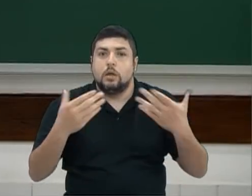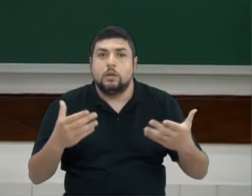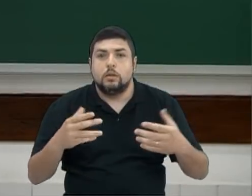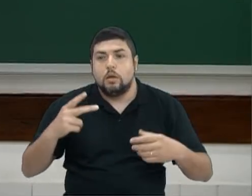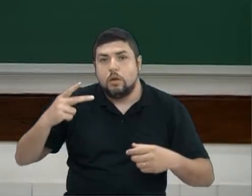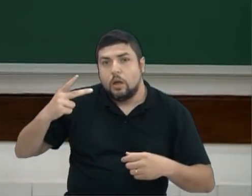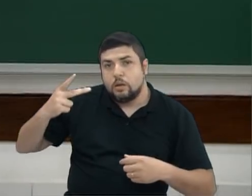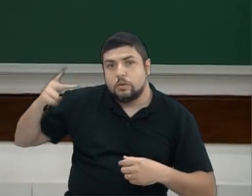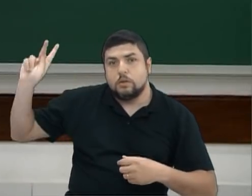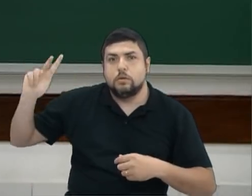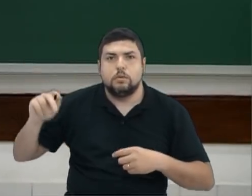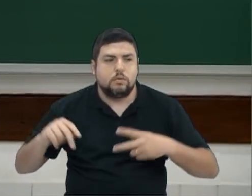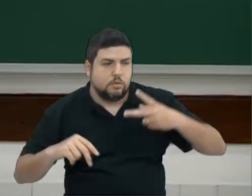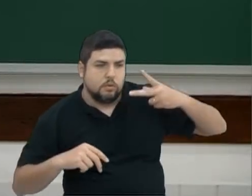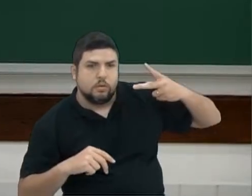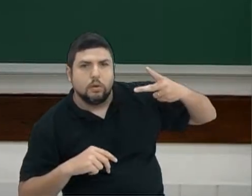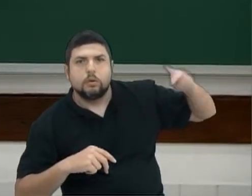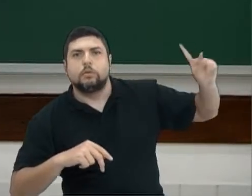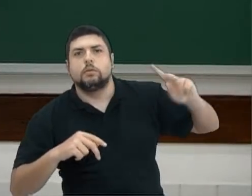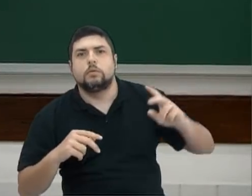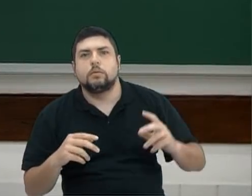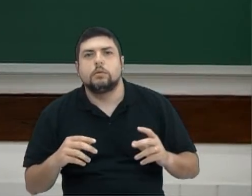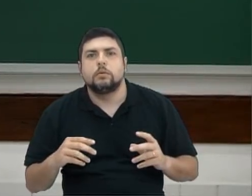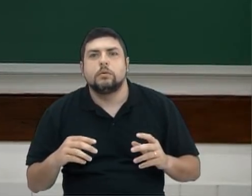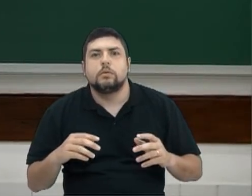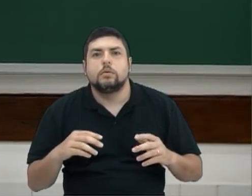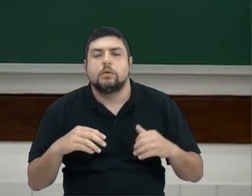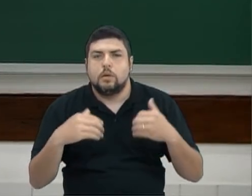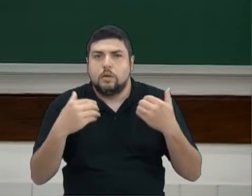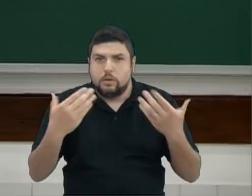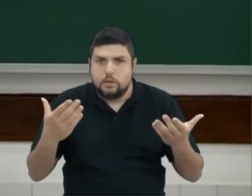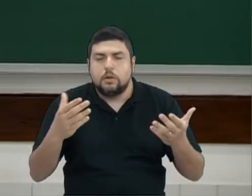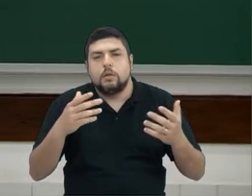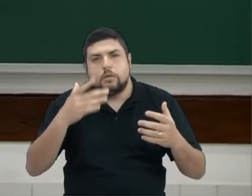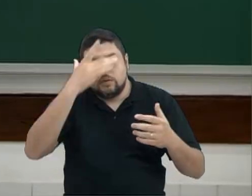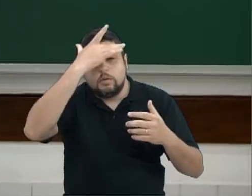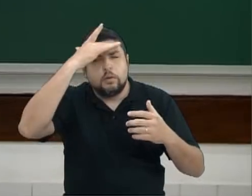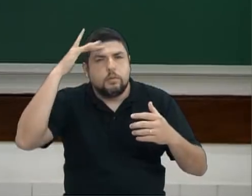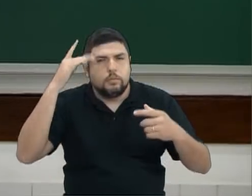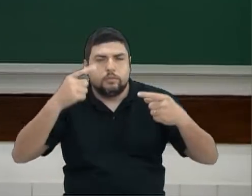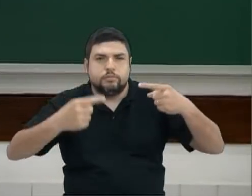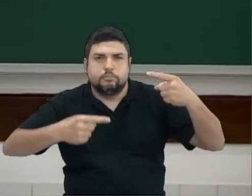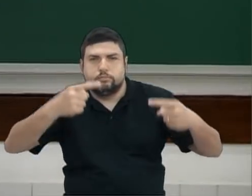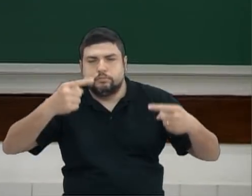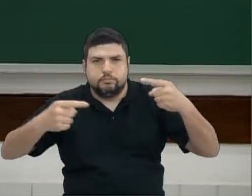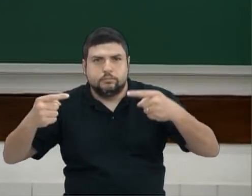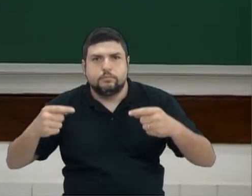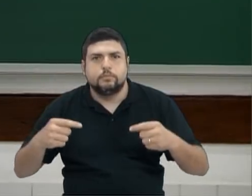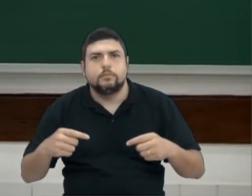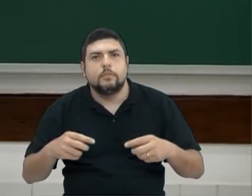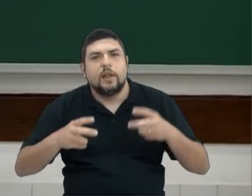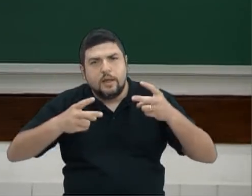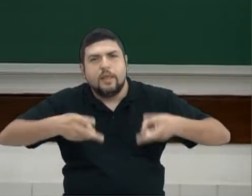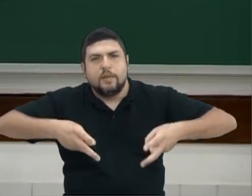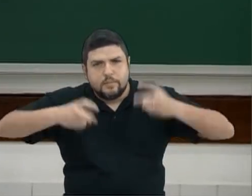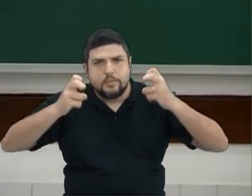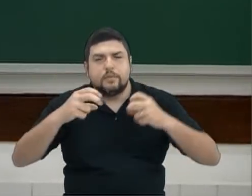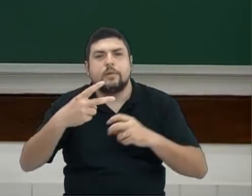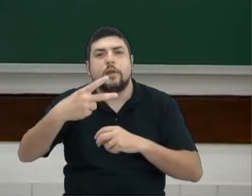deles, né? Então, essas são as pessoas do discurso. Entenderam por que não tem segunda